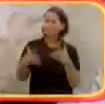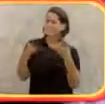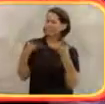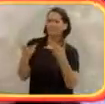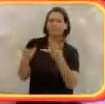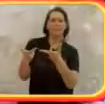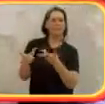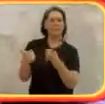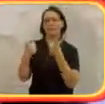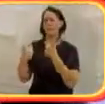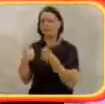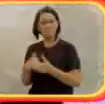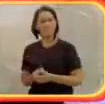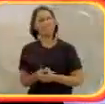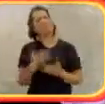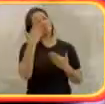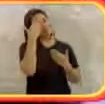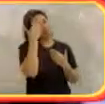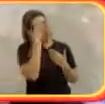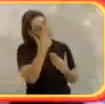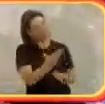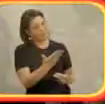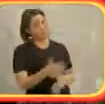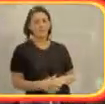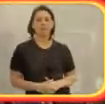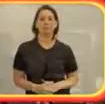Show de bola, hein? Obrigado.